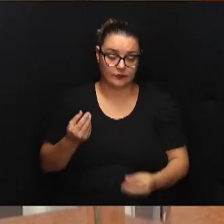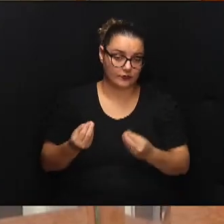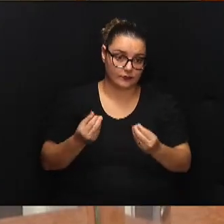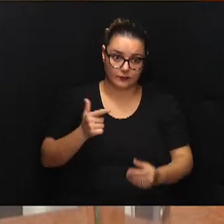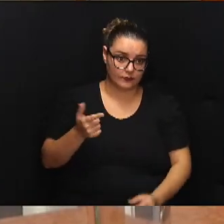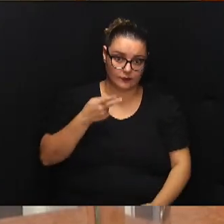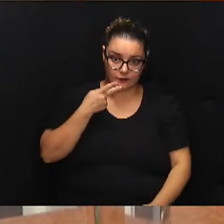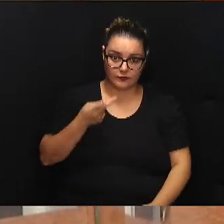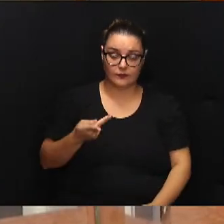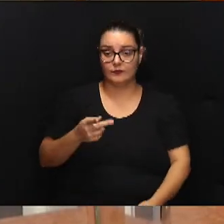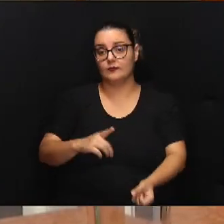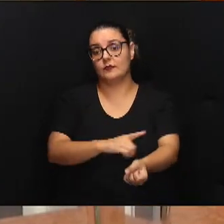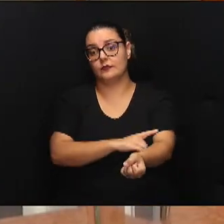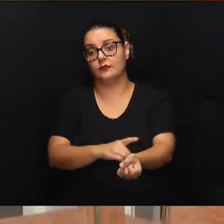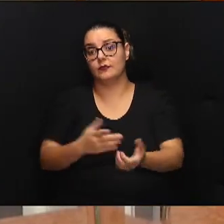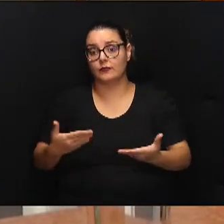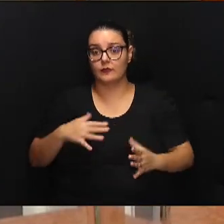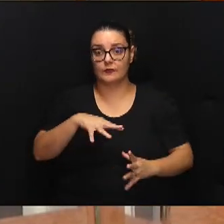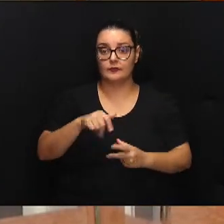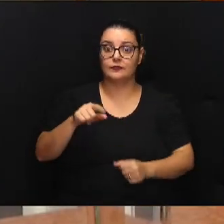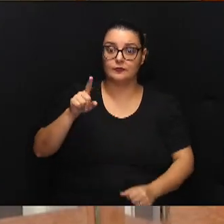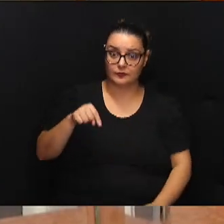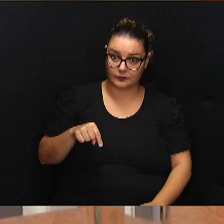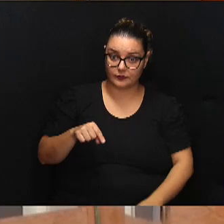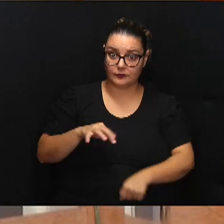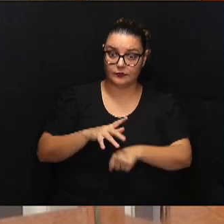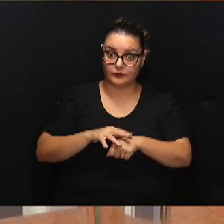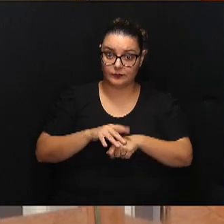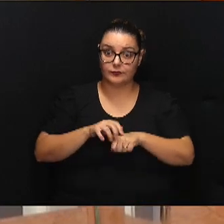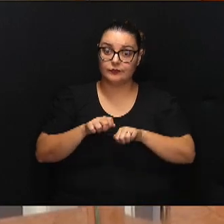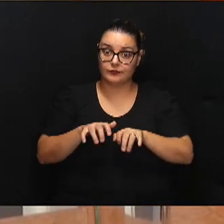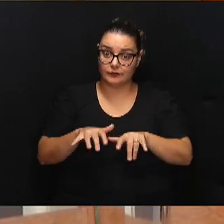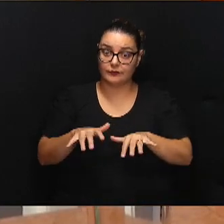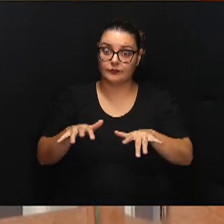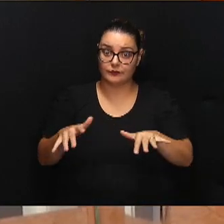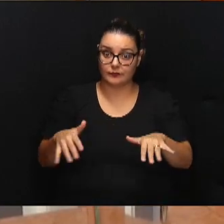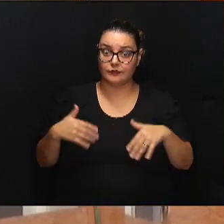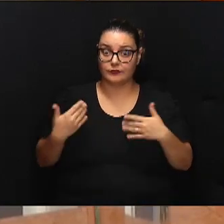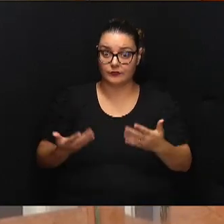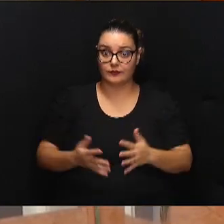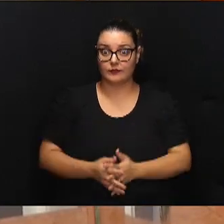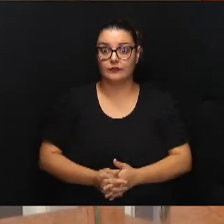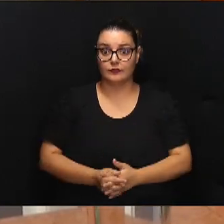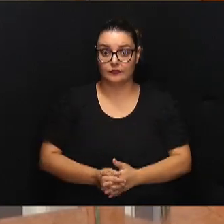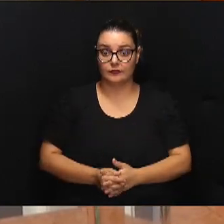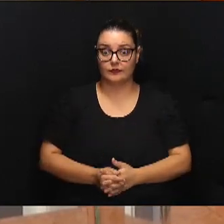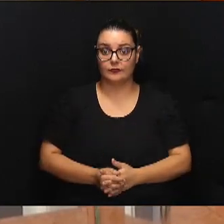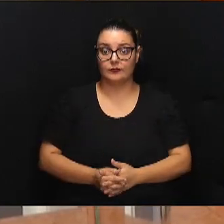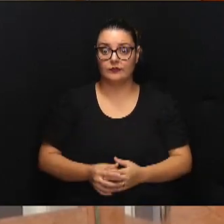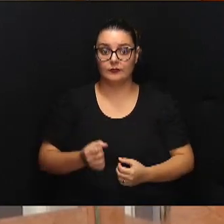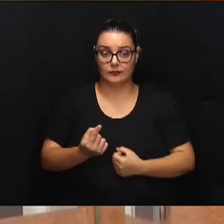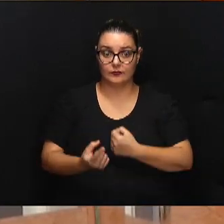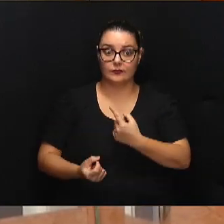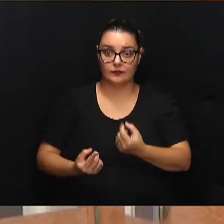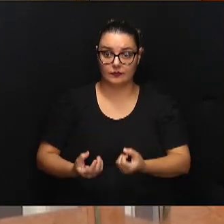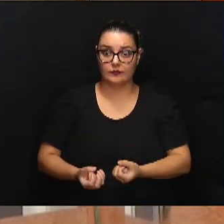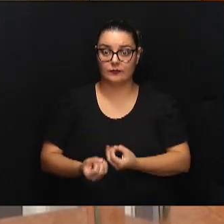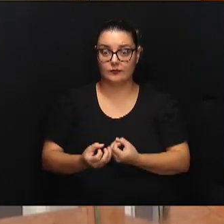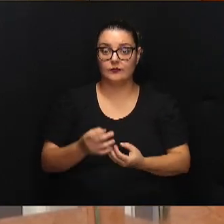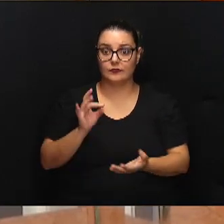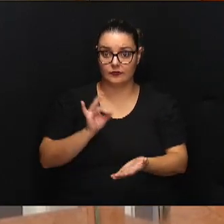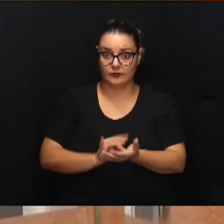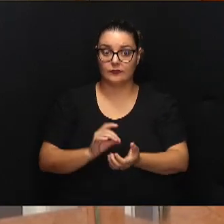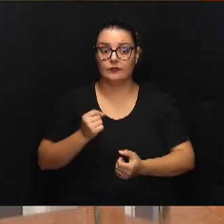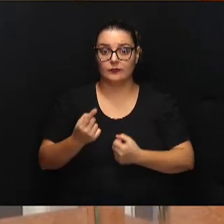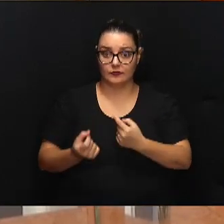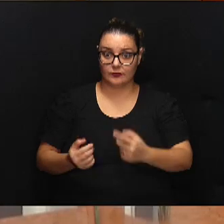que o diabetes hoje no mundo ele é uma epidemia. Então, vou trazer alguns dados que são oficiais de algumas